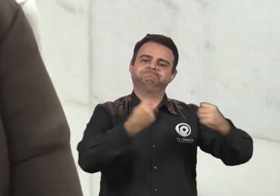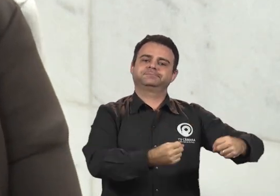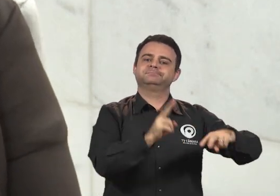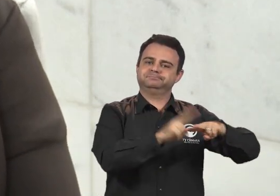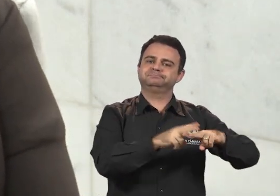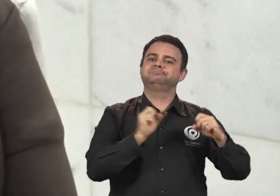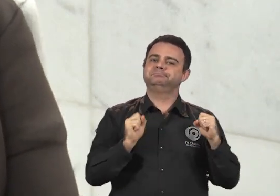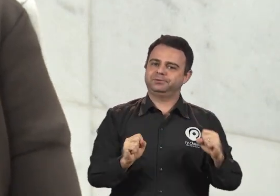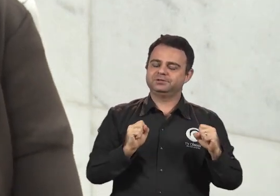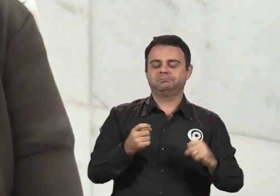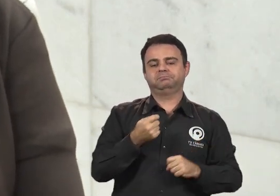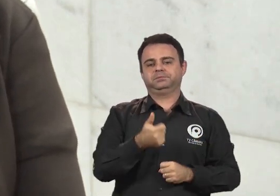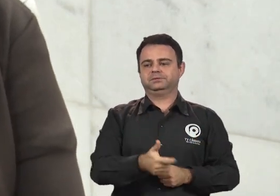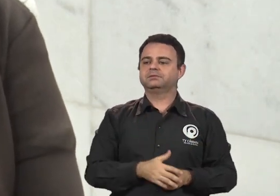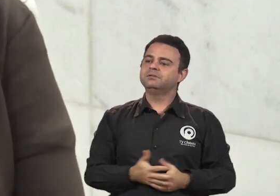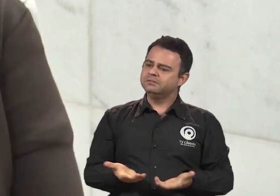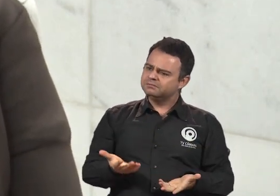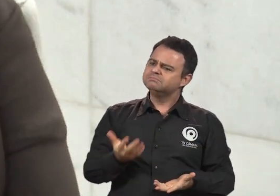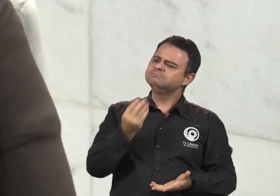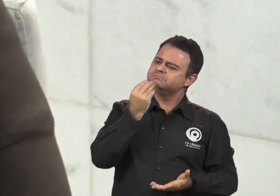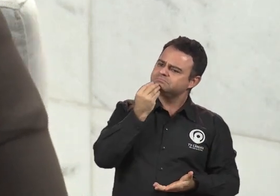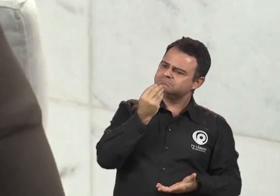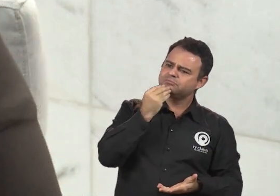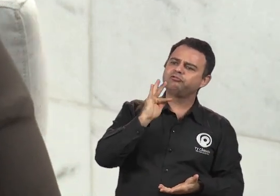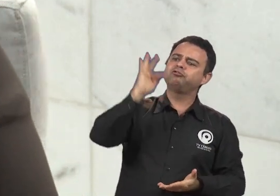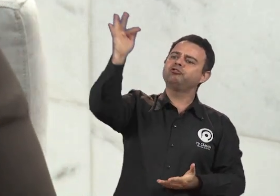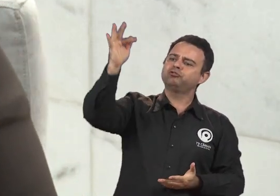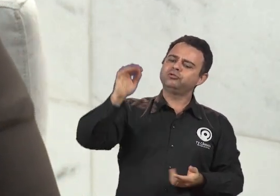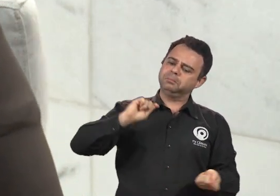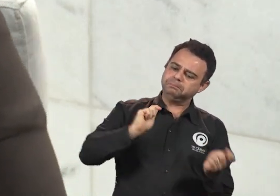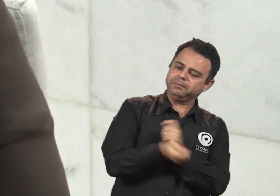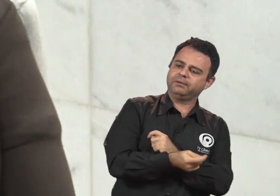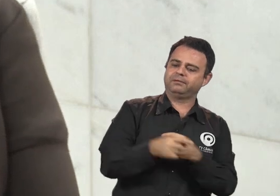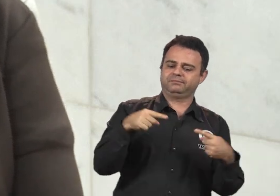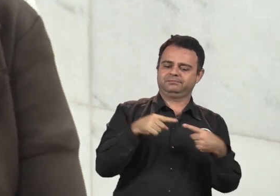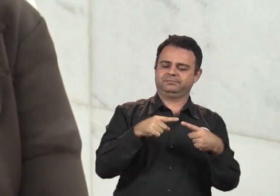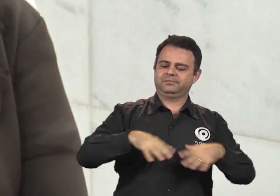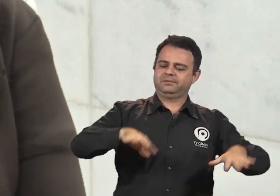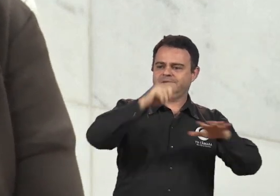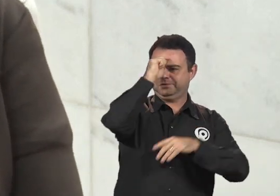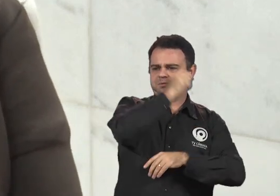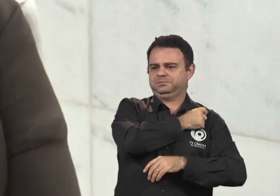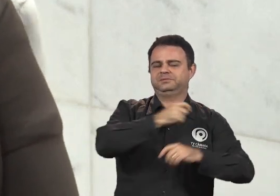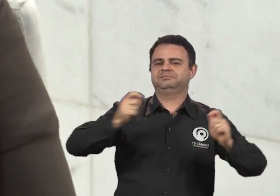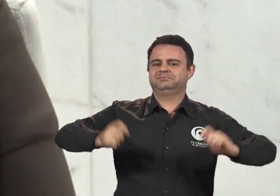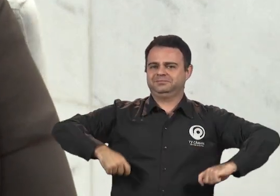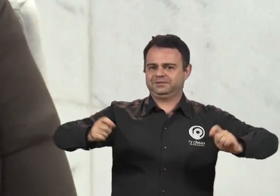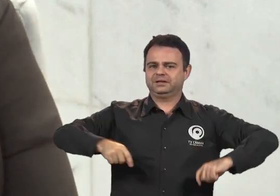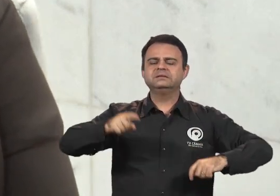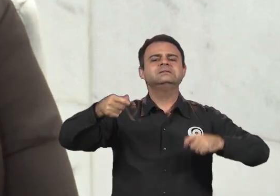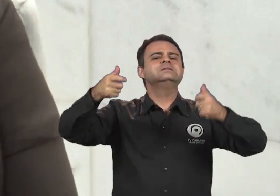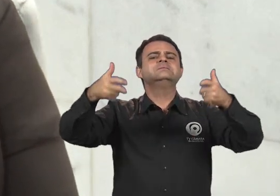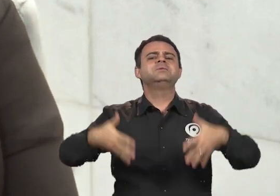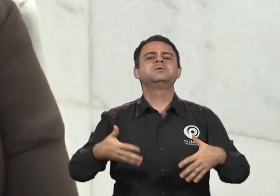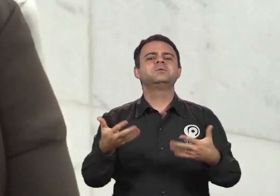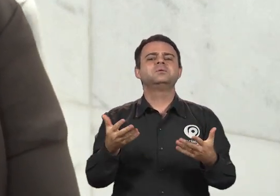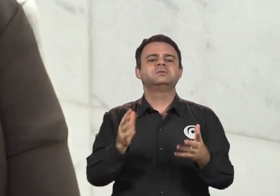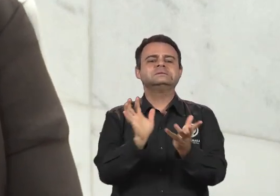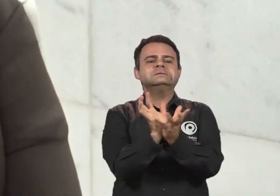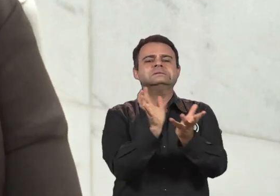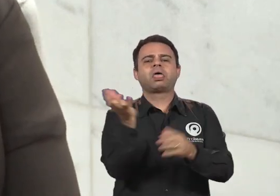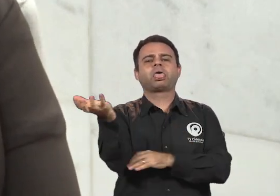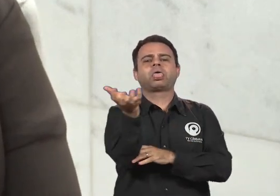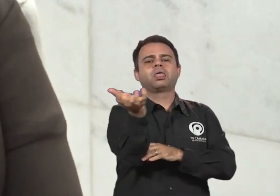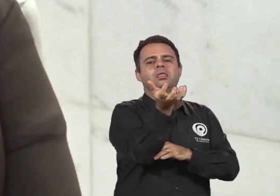serem adaptadas aqui para a realidade de São José do Rio Preto no futuro, não é? E, bom, você falou aí sobre os moradores, as pessoas em situação de